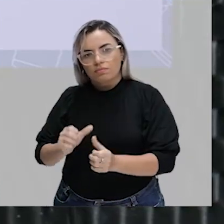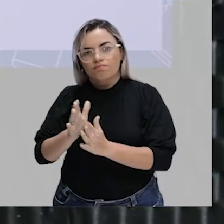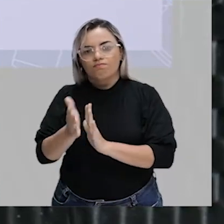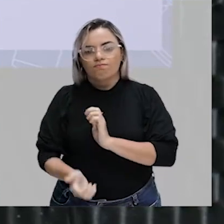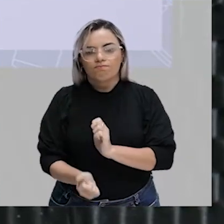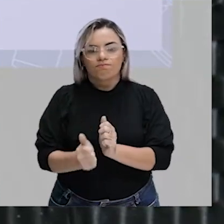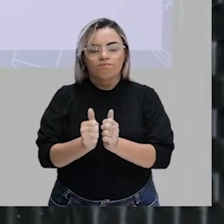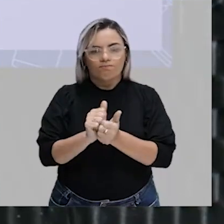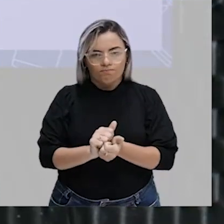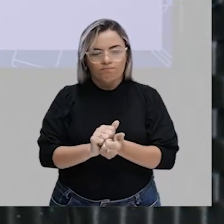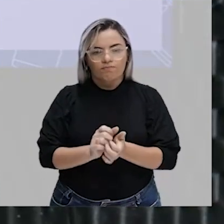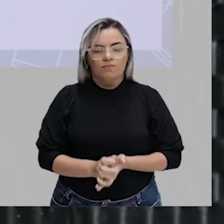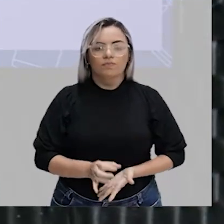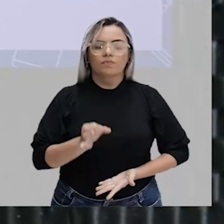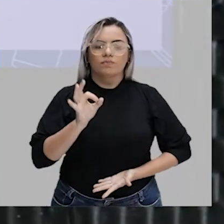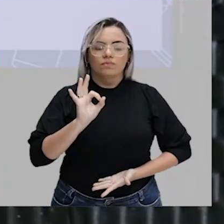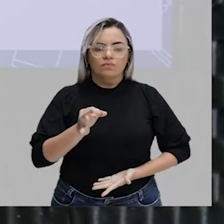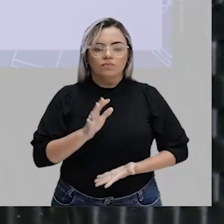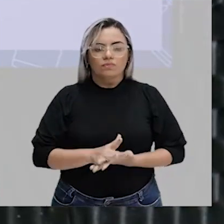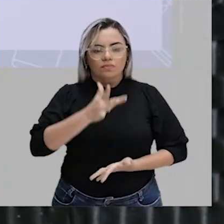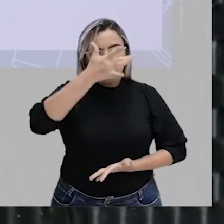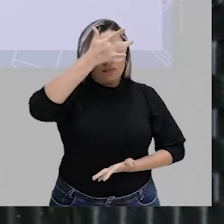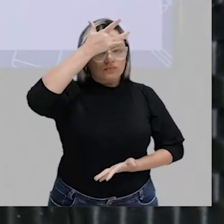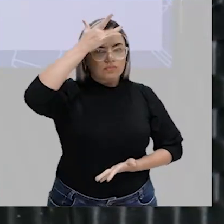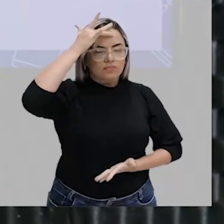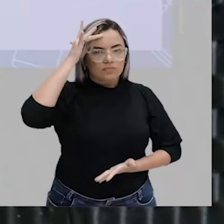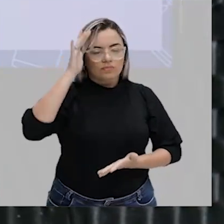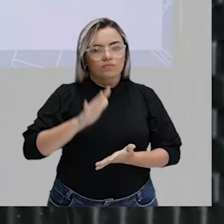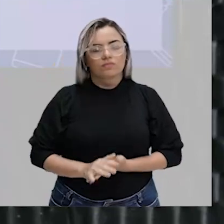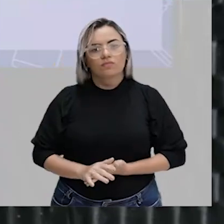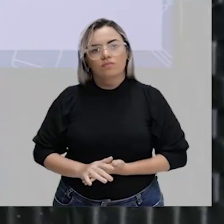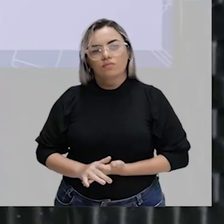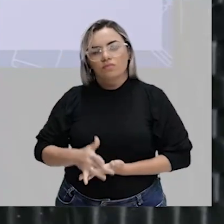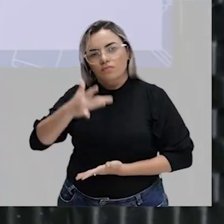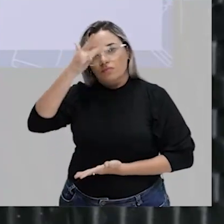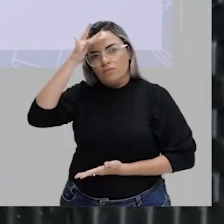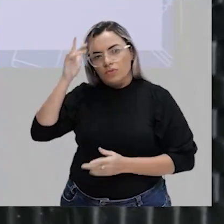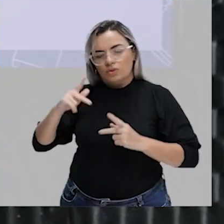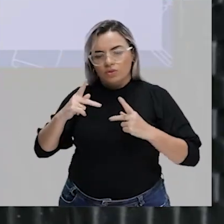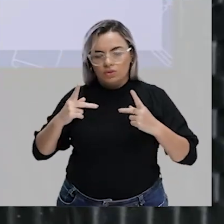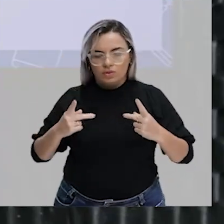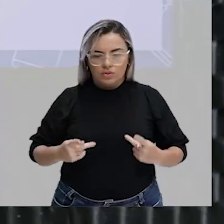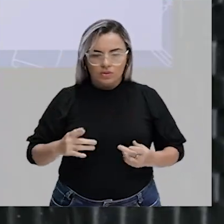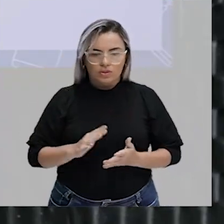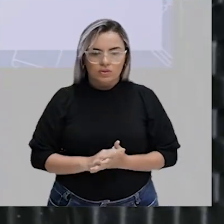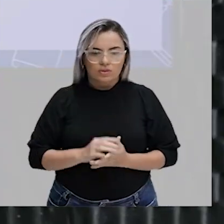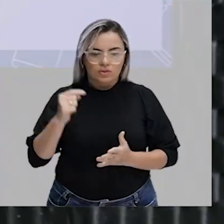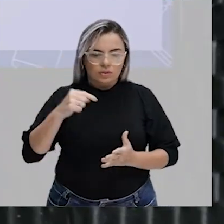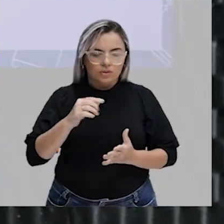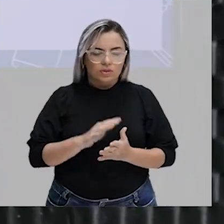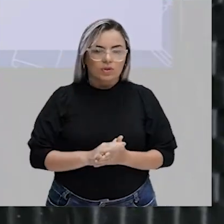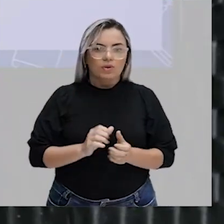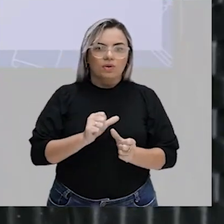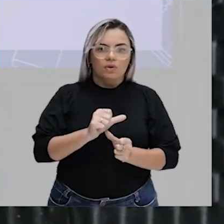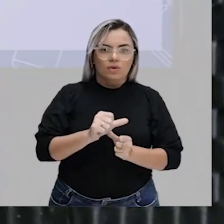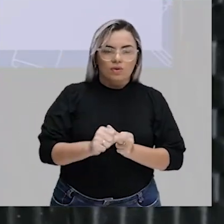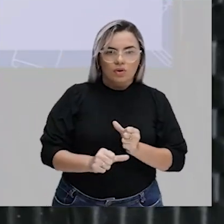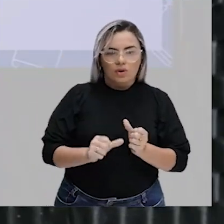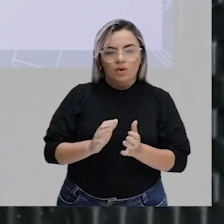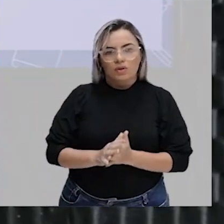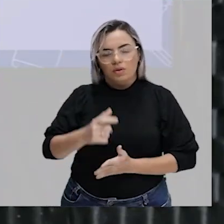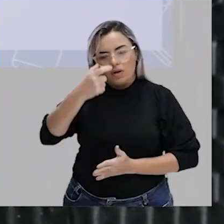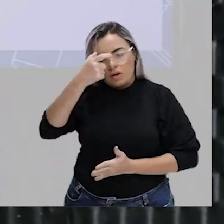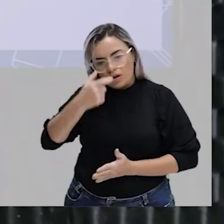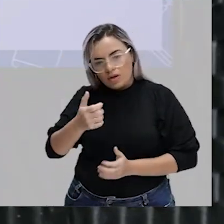esportivização, tá certo? As pessoas, os indivíduos, tornam-se atletas e começam a